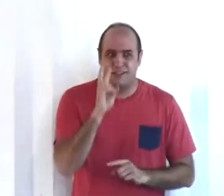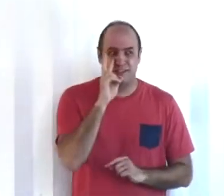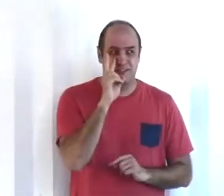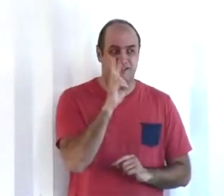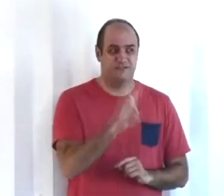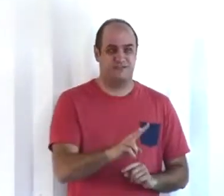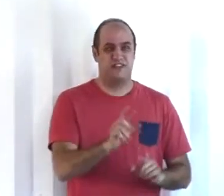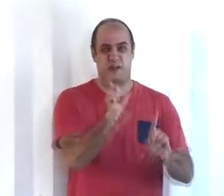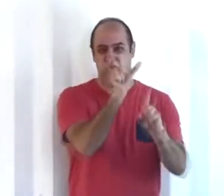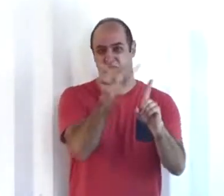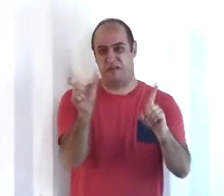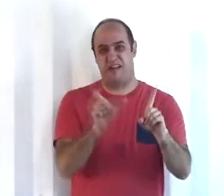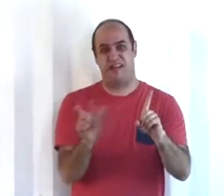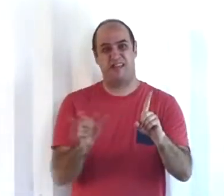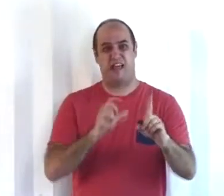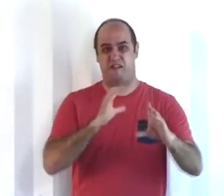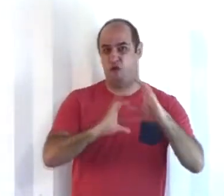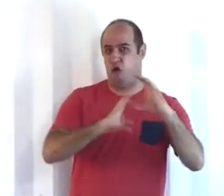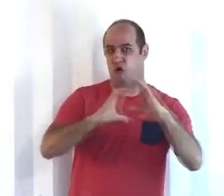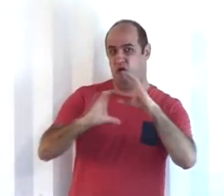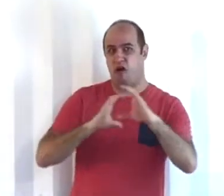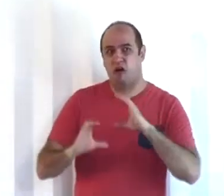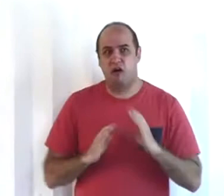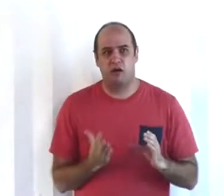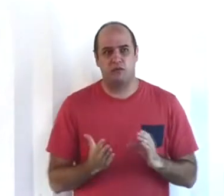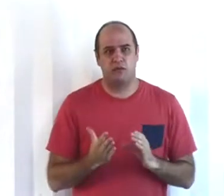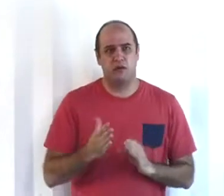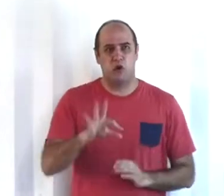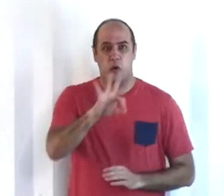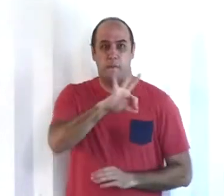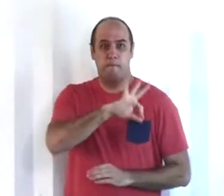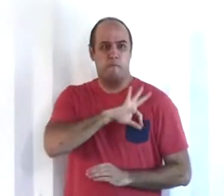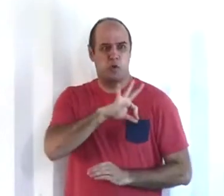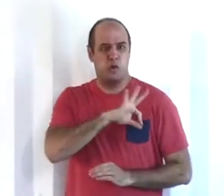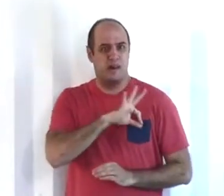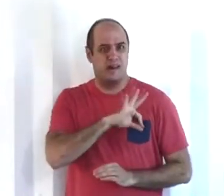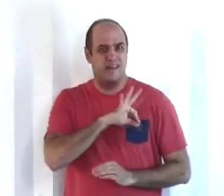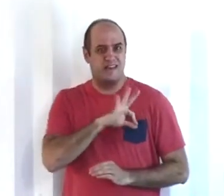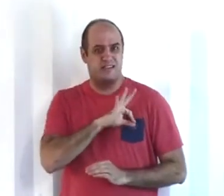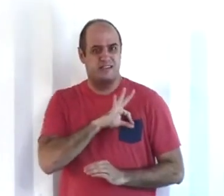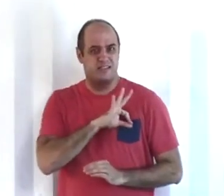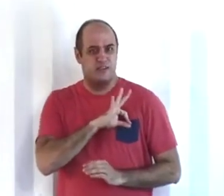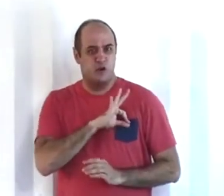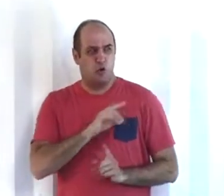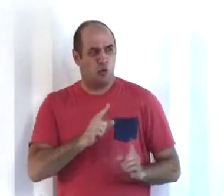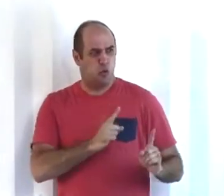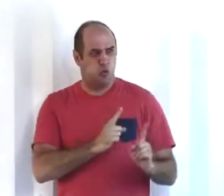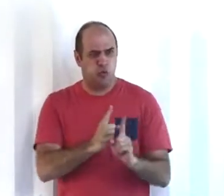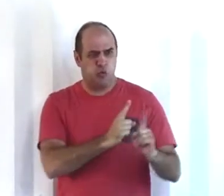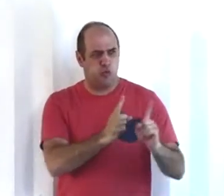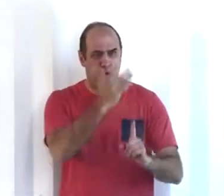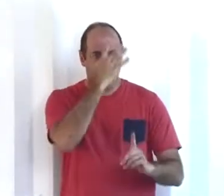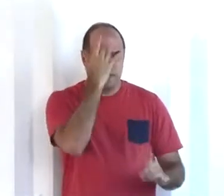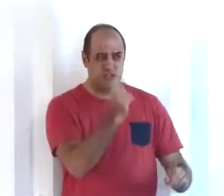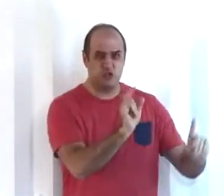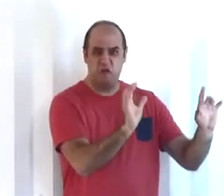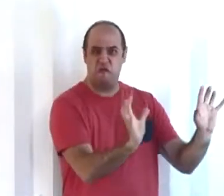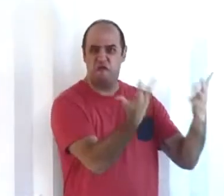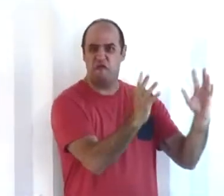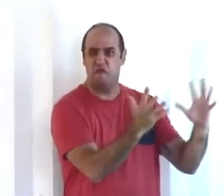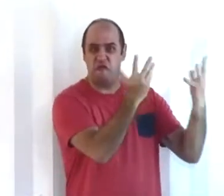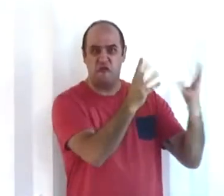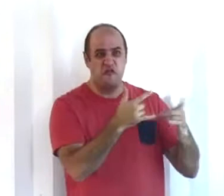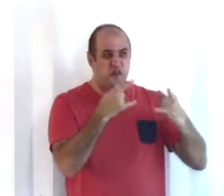de comunicação a polícia correndo atrás de pessoas em festas,